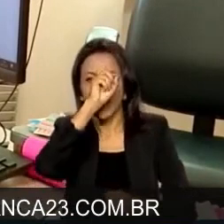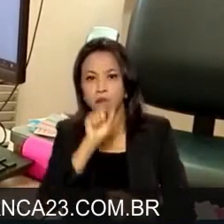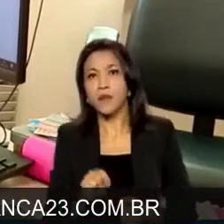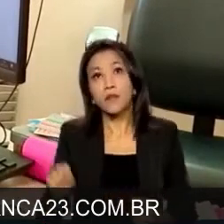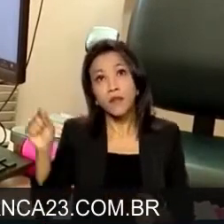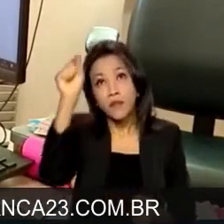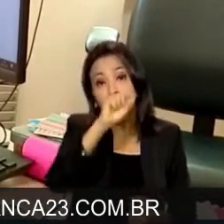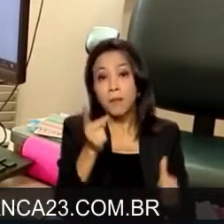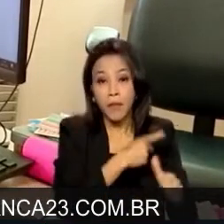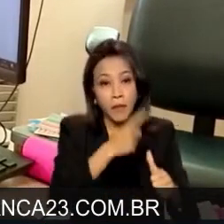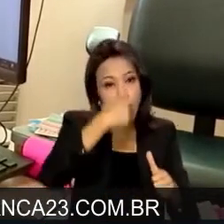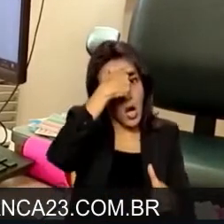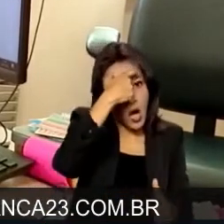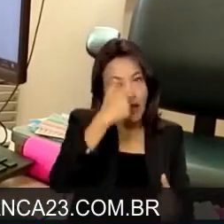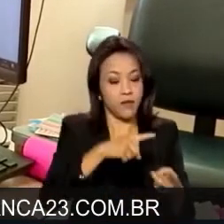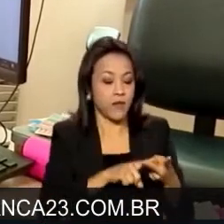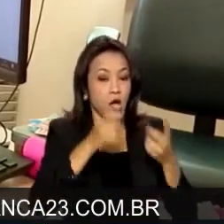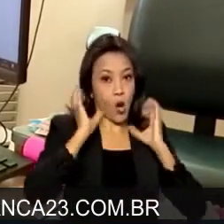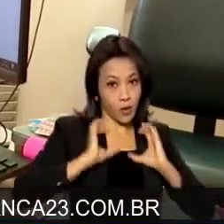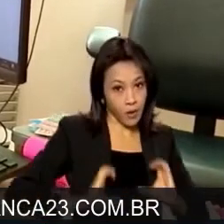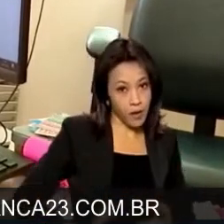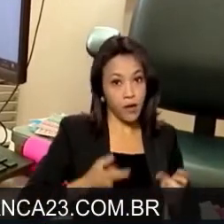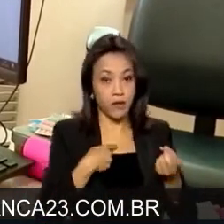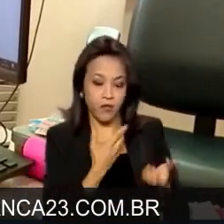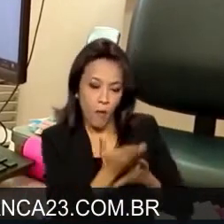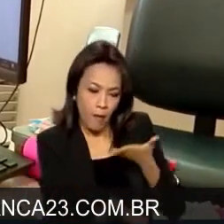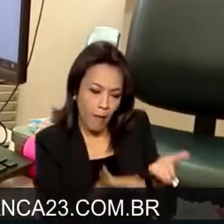oferecido abordagem cognitiva, comportamental e também